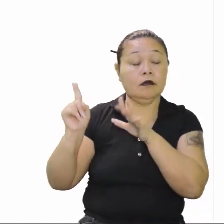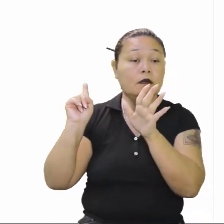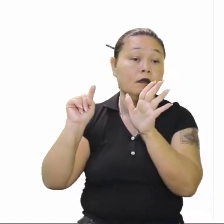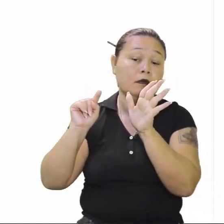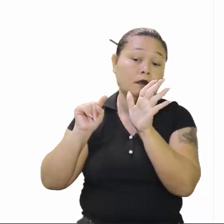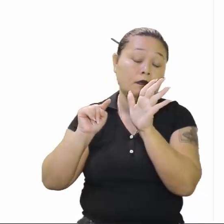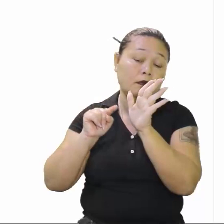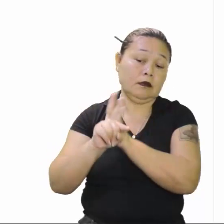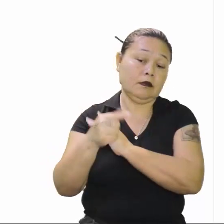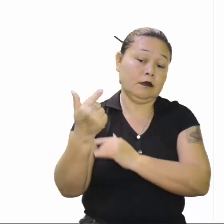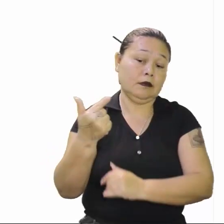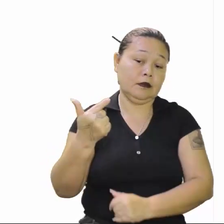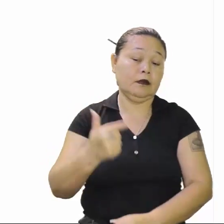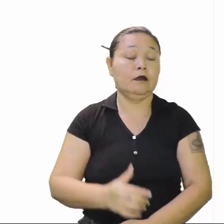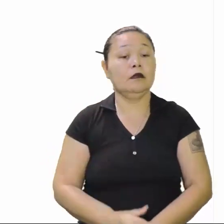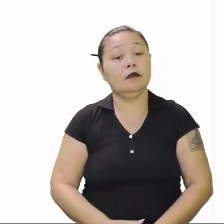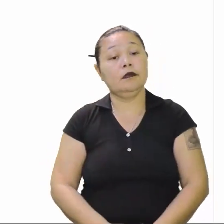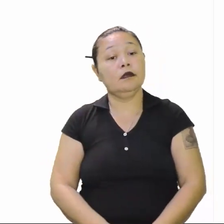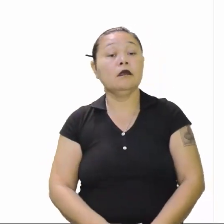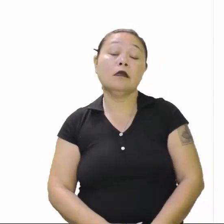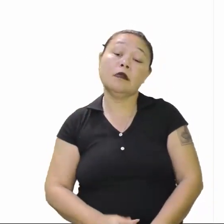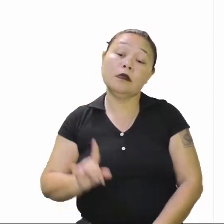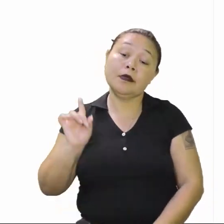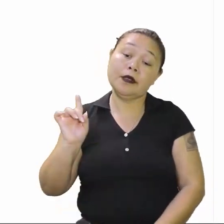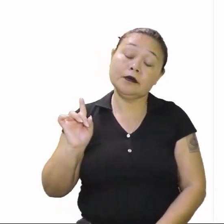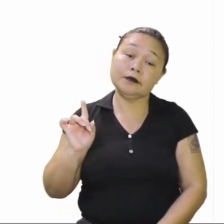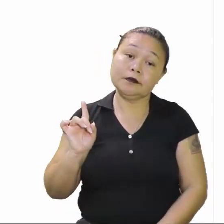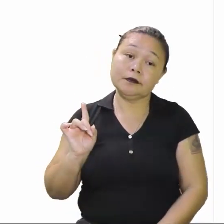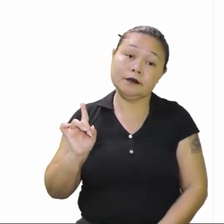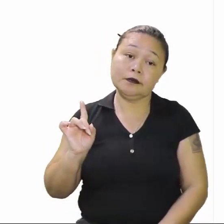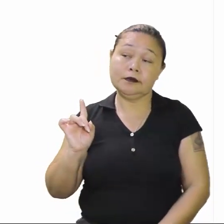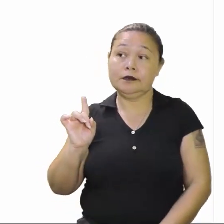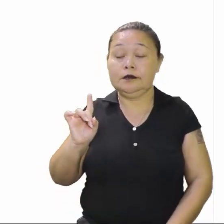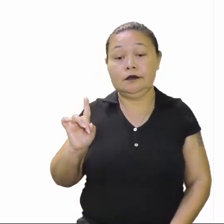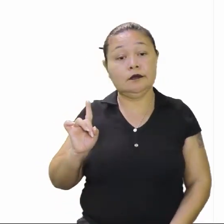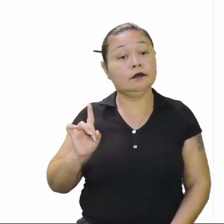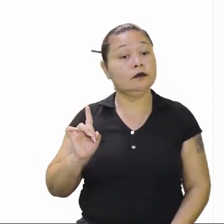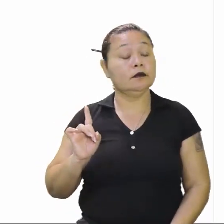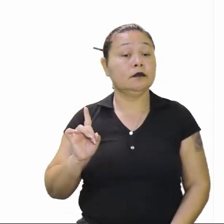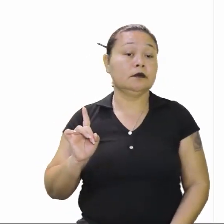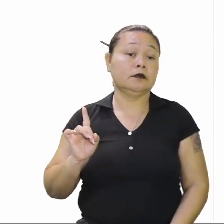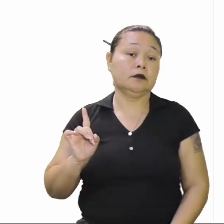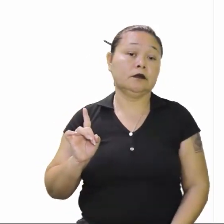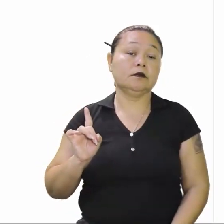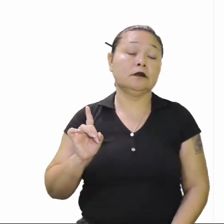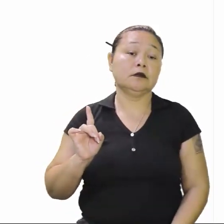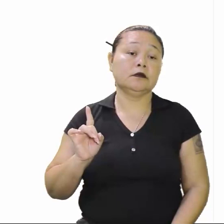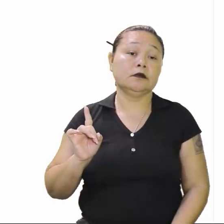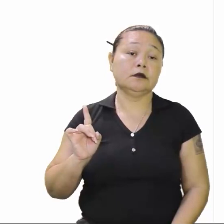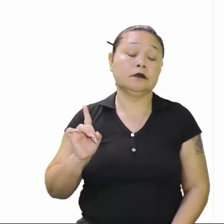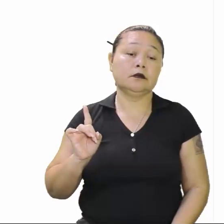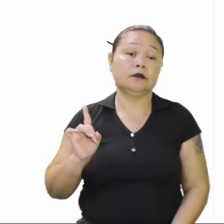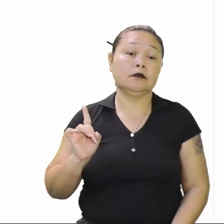para a segunda questão. E nesta segunda questão, temos o seguinte enunciado.